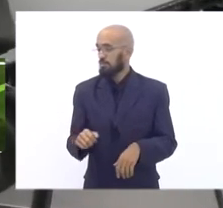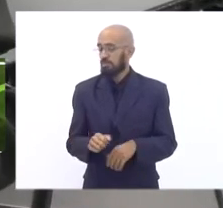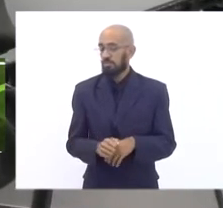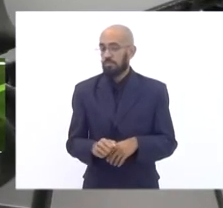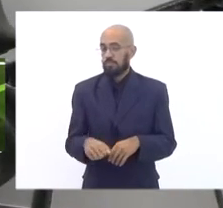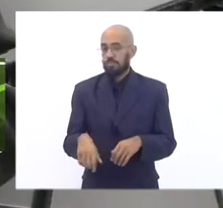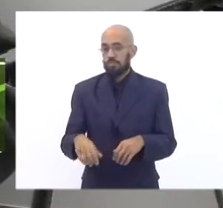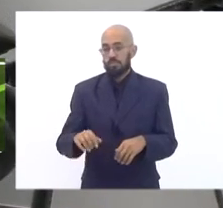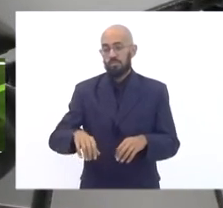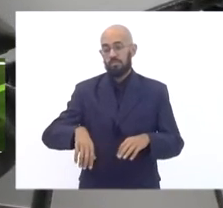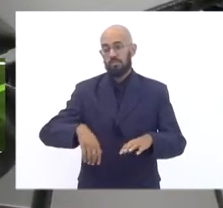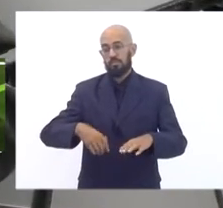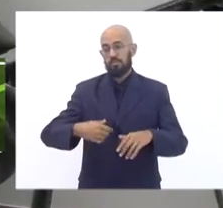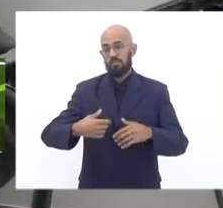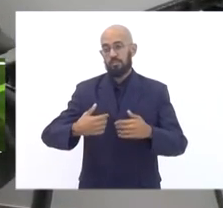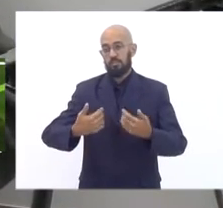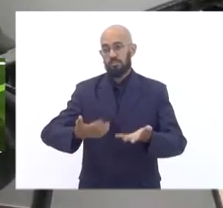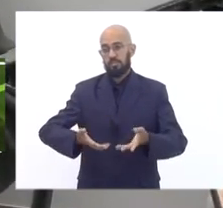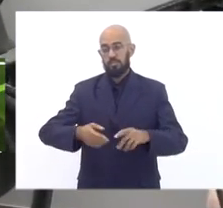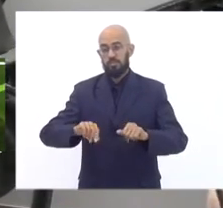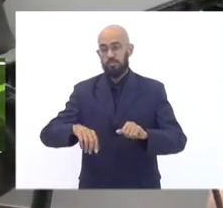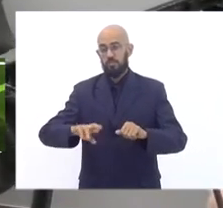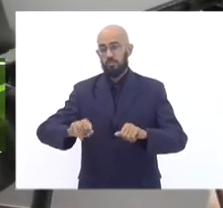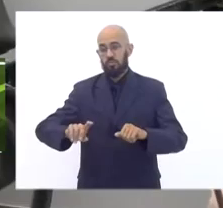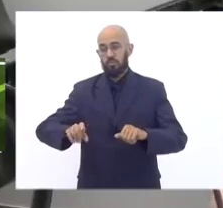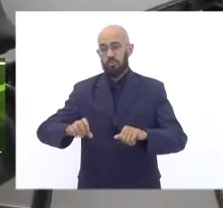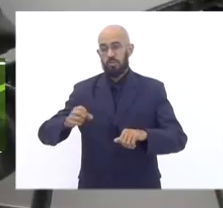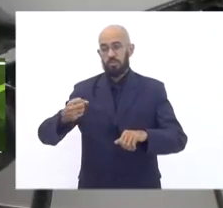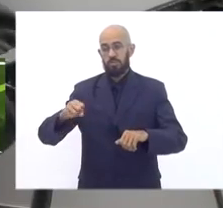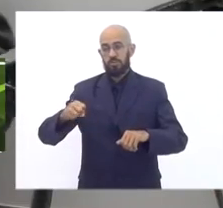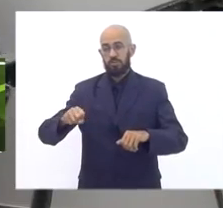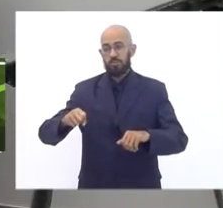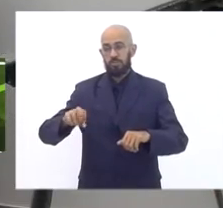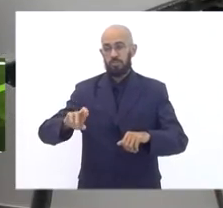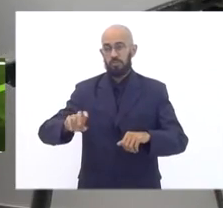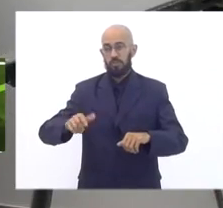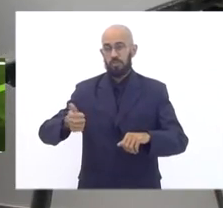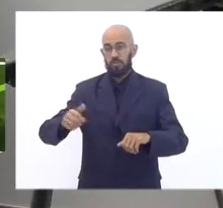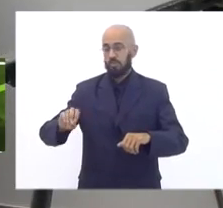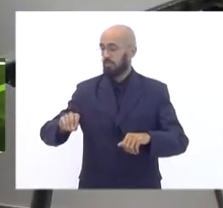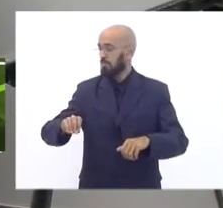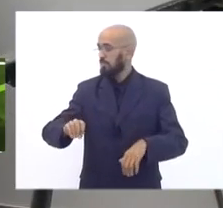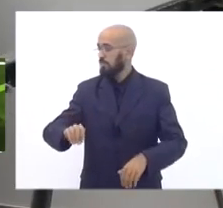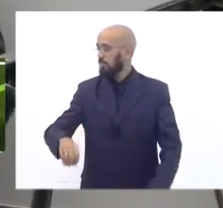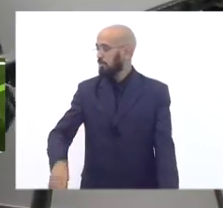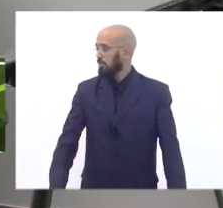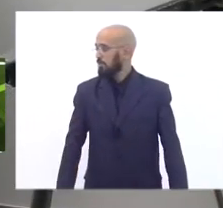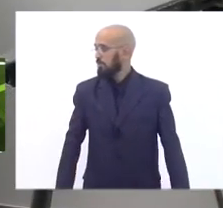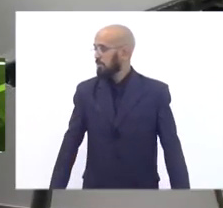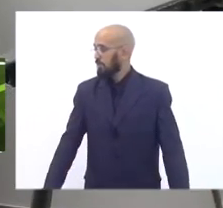em considerações nem com o oitavo, nem com o décimo. Assim me parece.